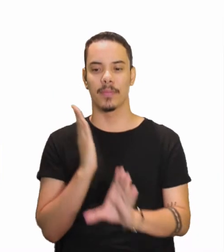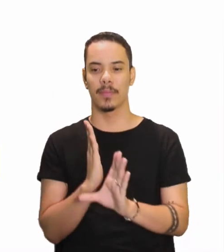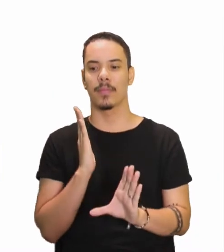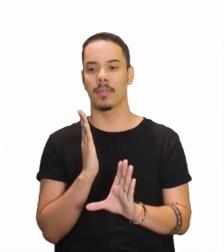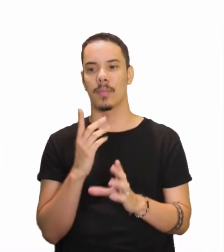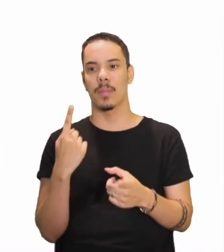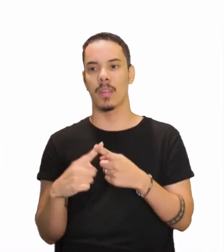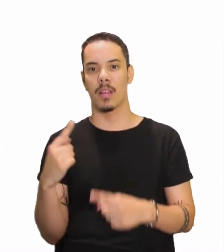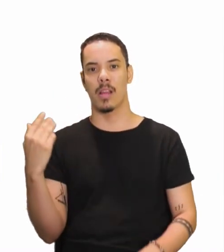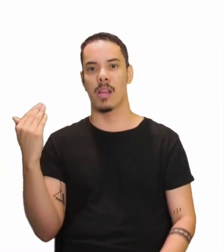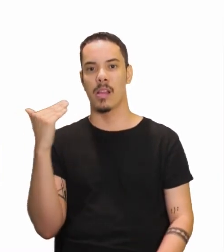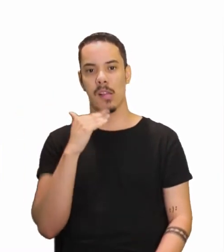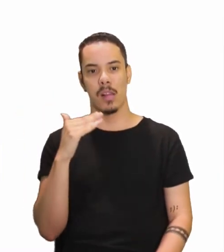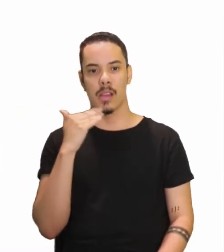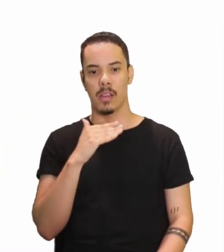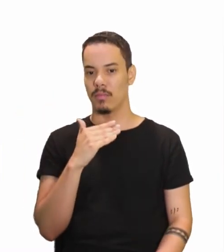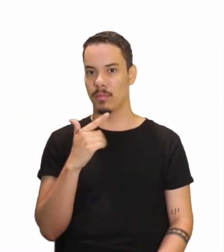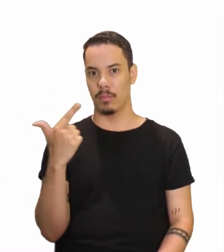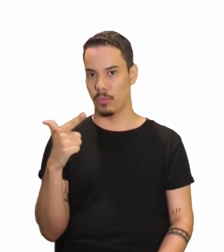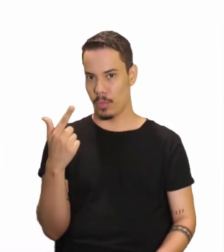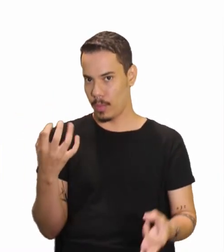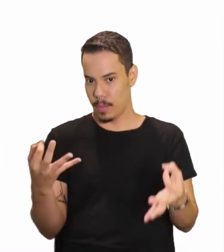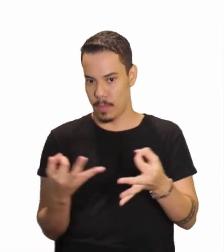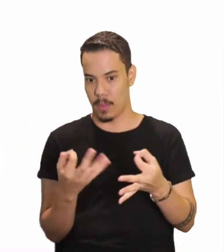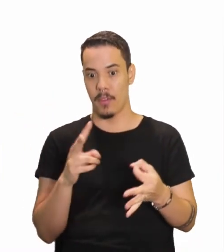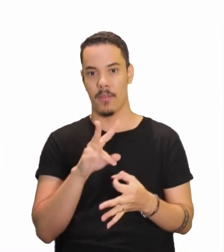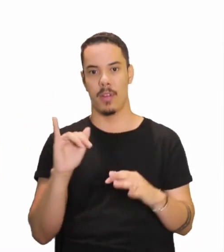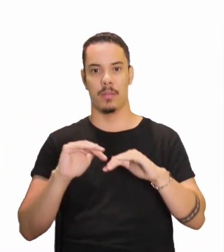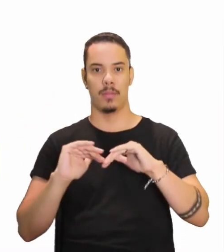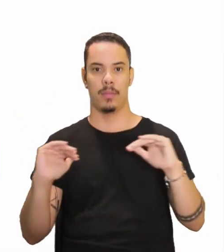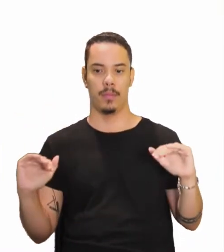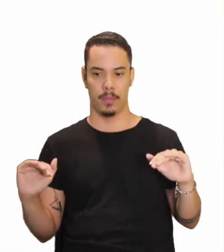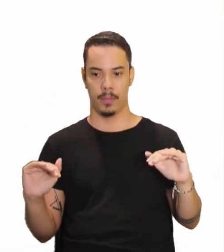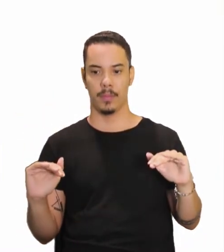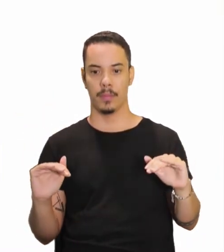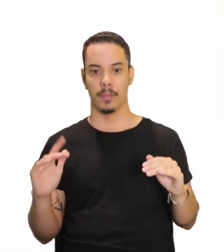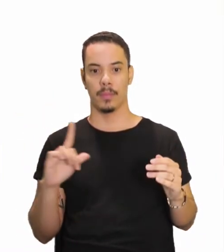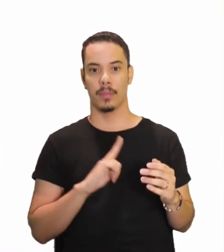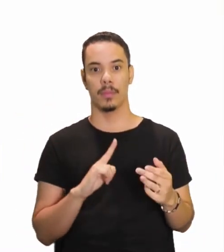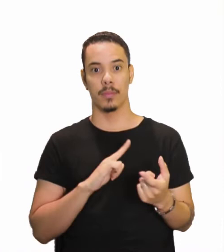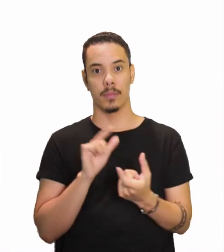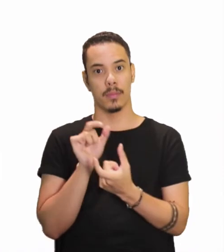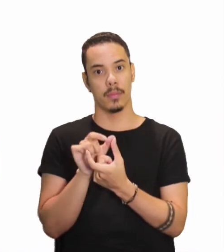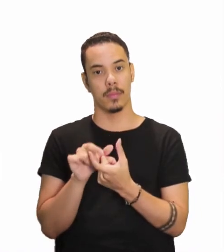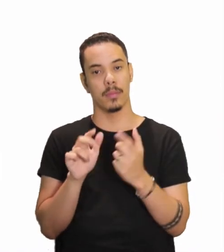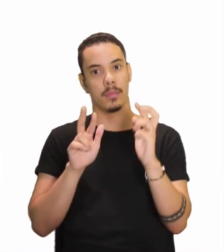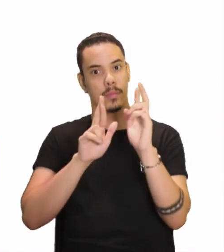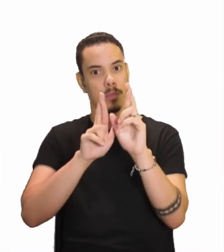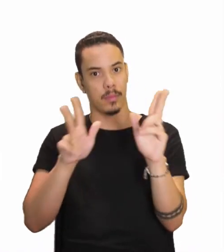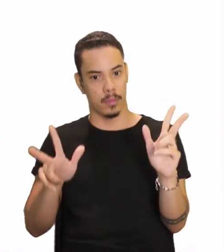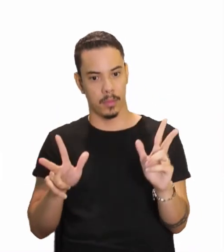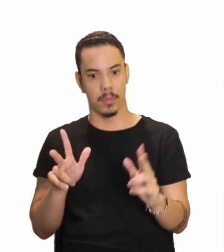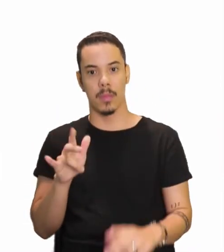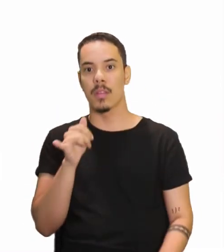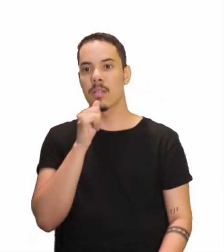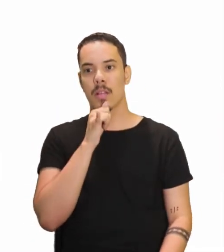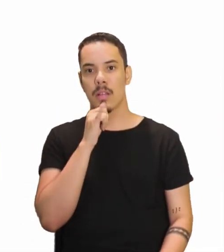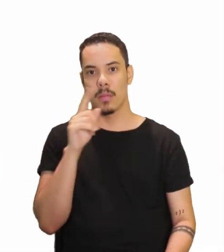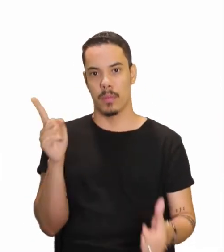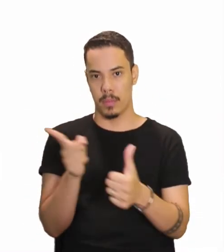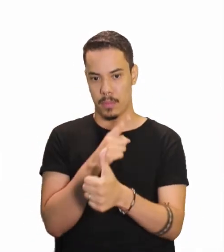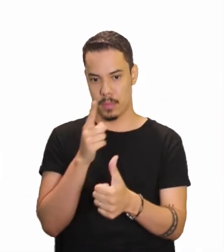Os imperfeitos, eles vão ficar separados em sílabas diferentes, como você vê no primeiro